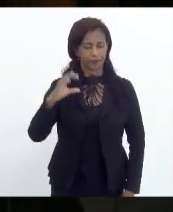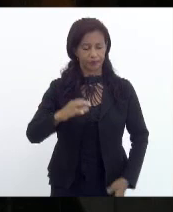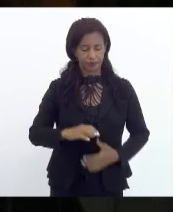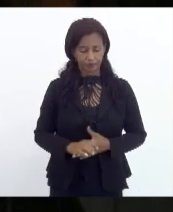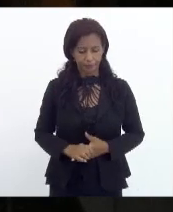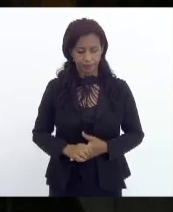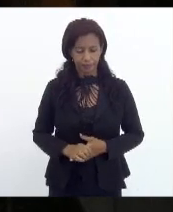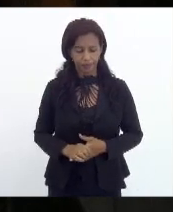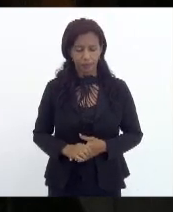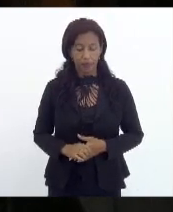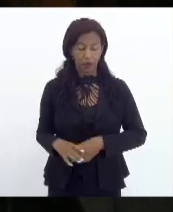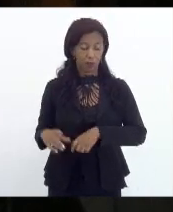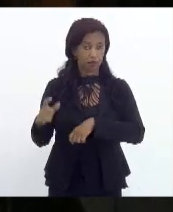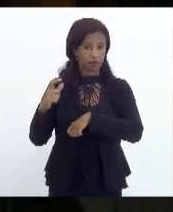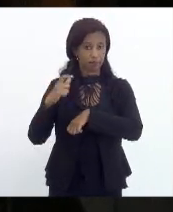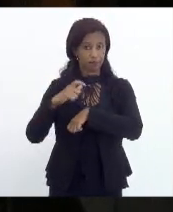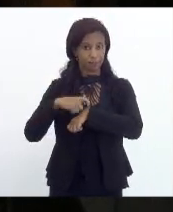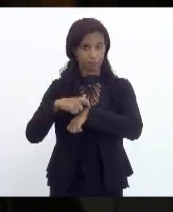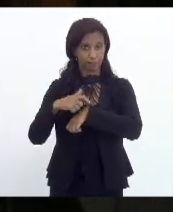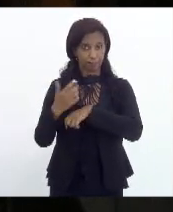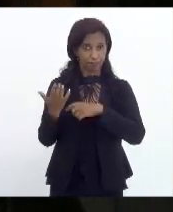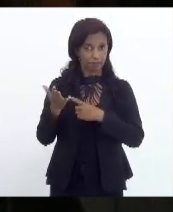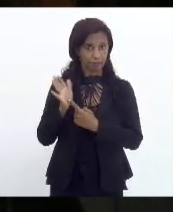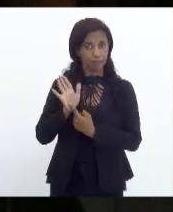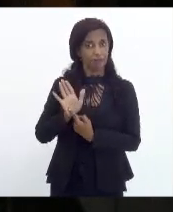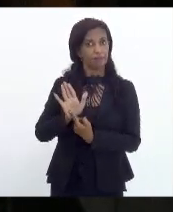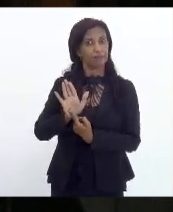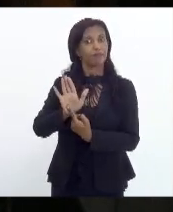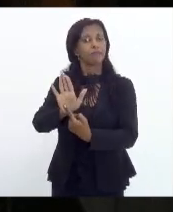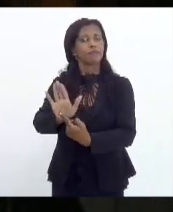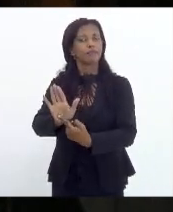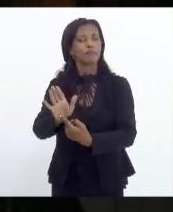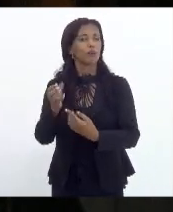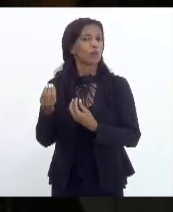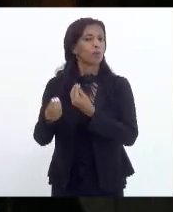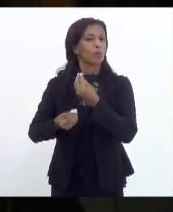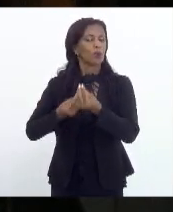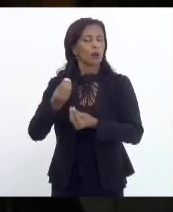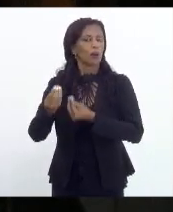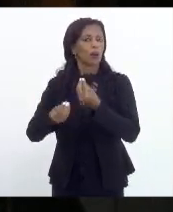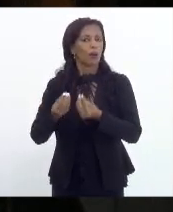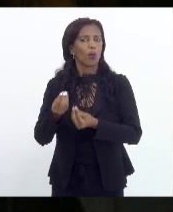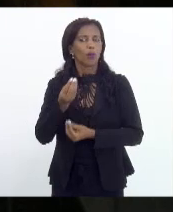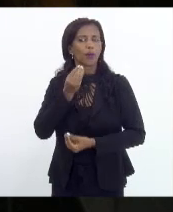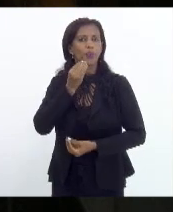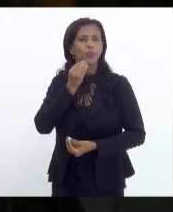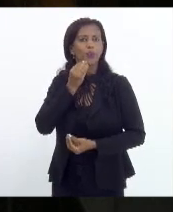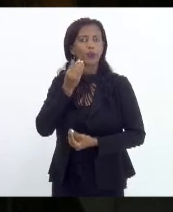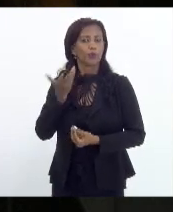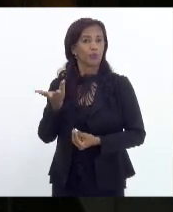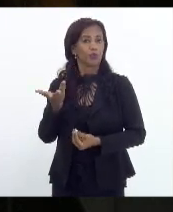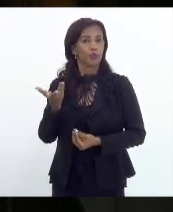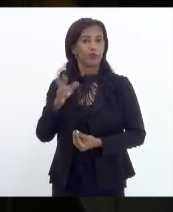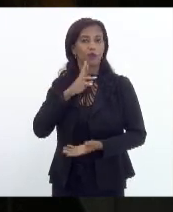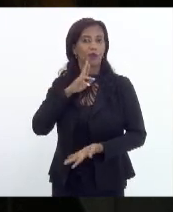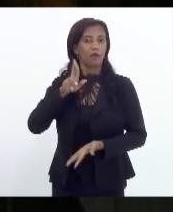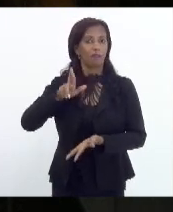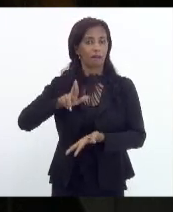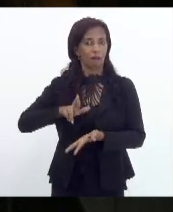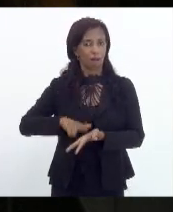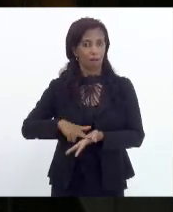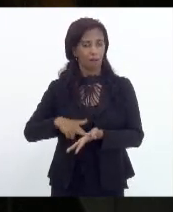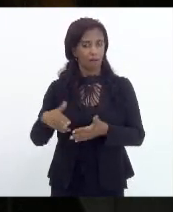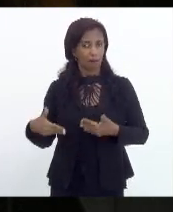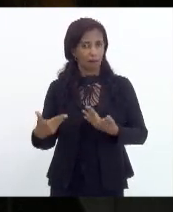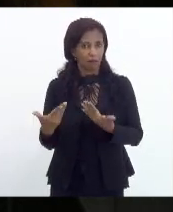Oi e o tempo mostrou é que como não podia deixar de ser a razão